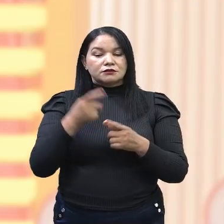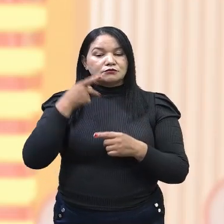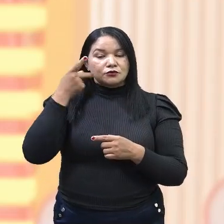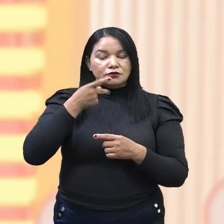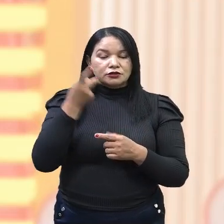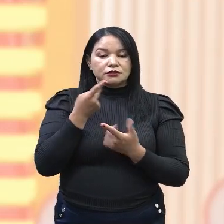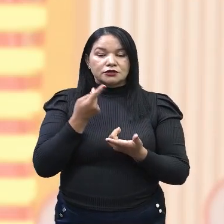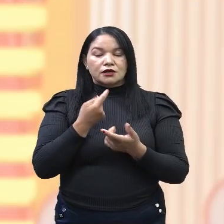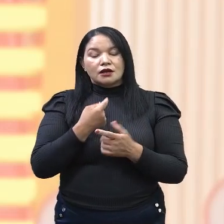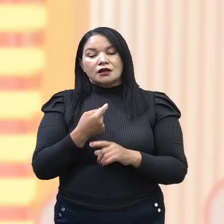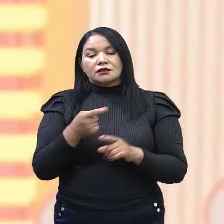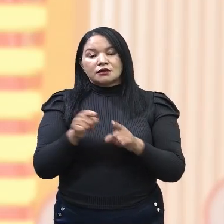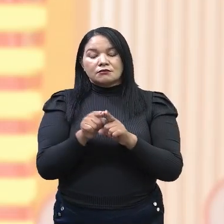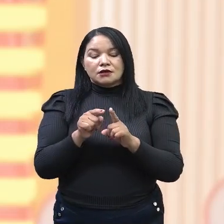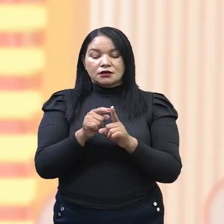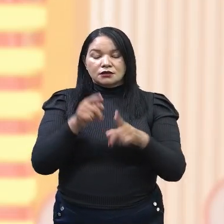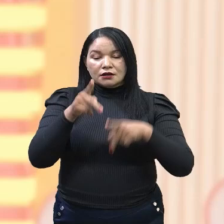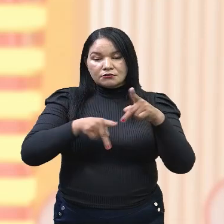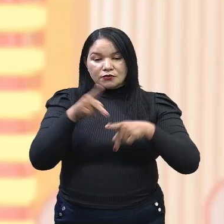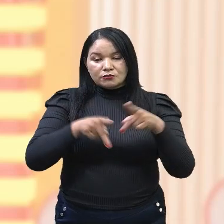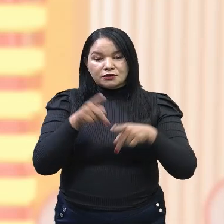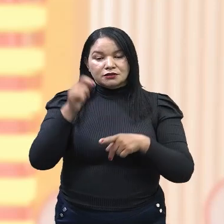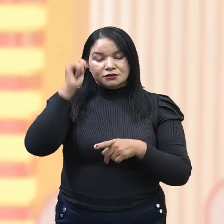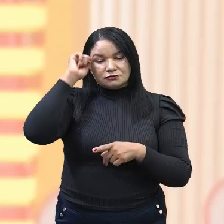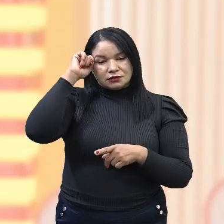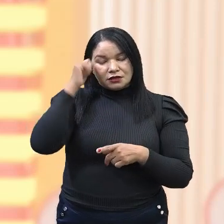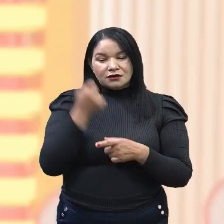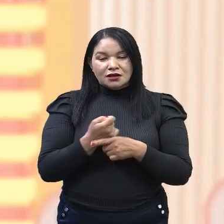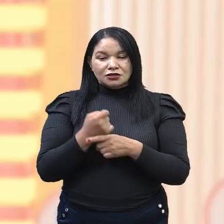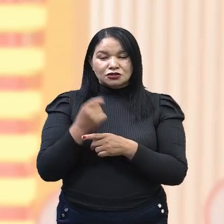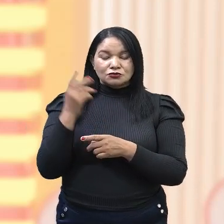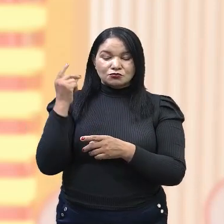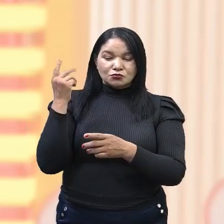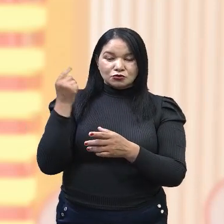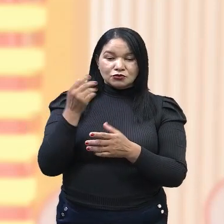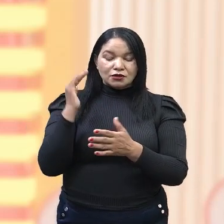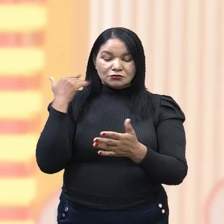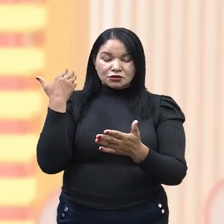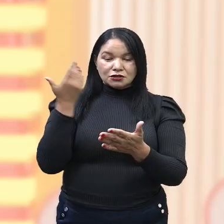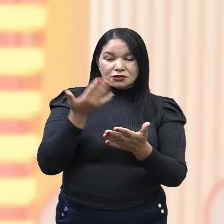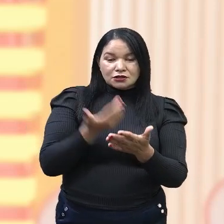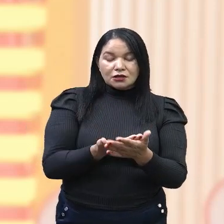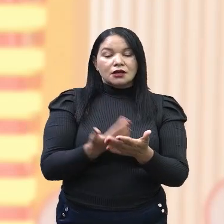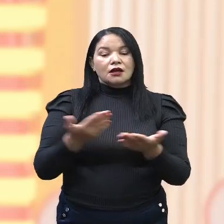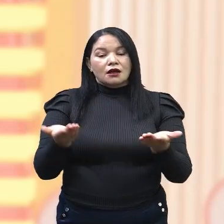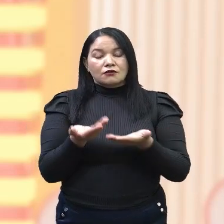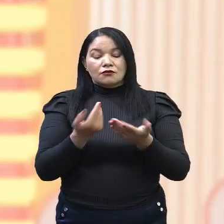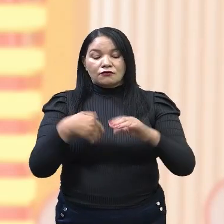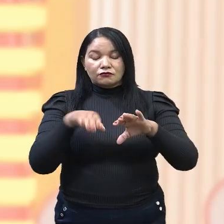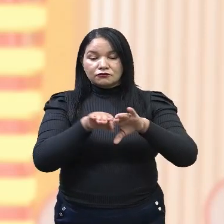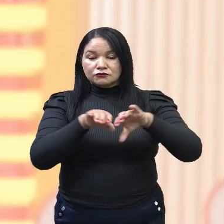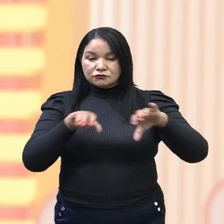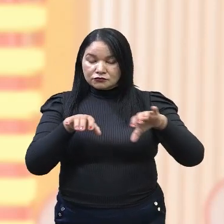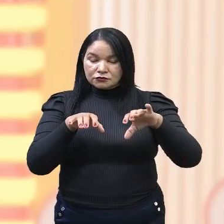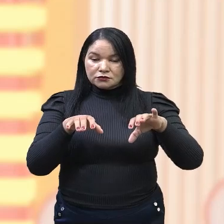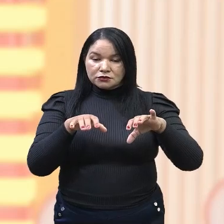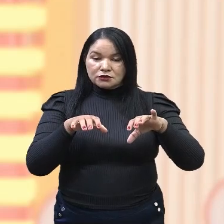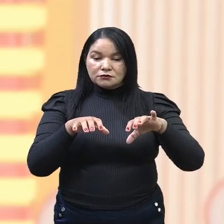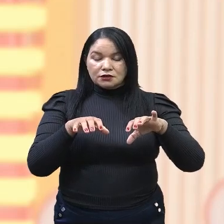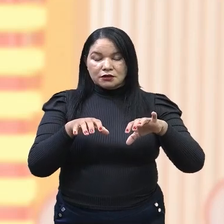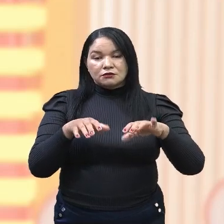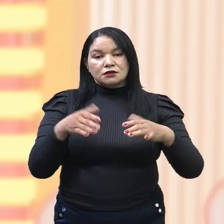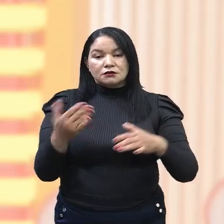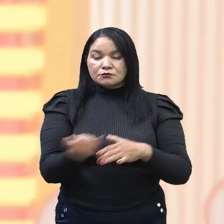e econômica dessa população que durante muito tempo foi colocada à margem da sociedade. É importante